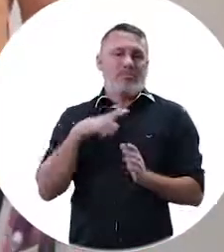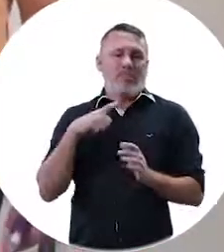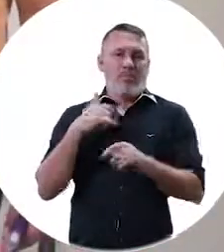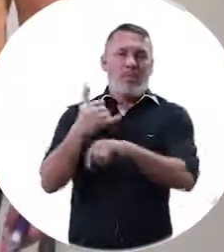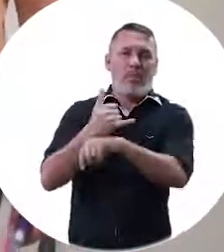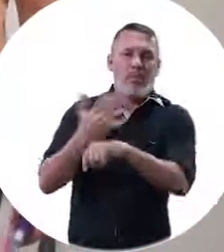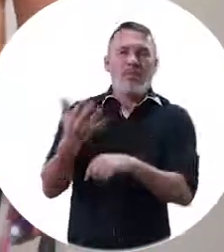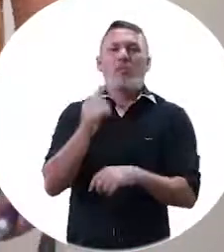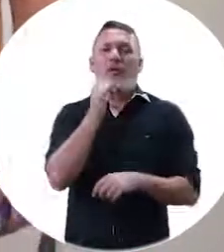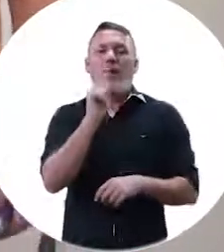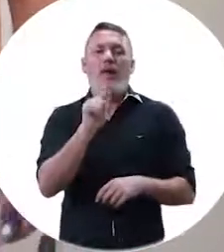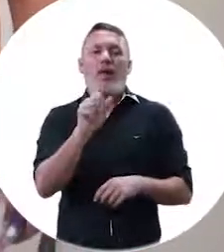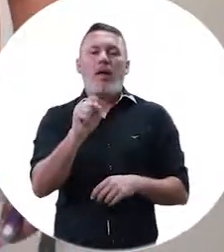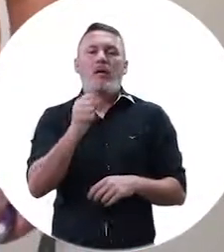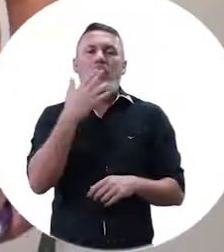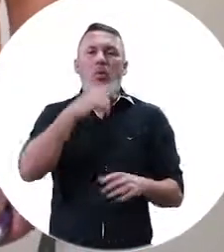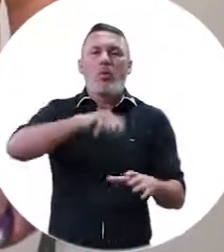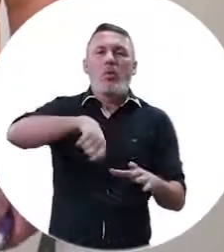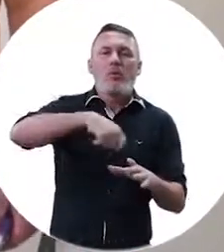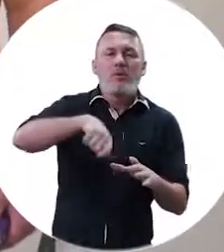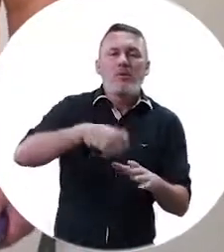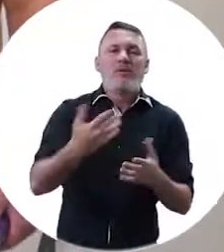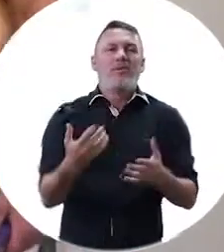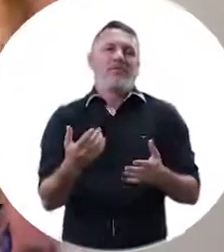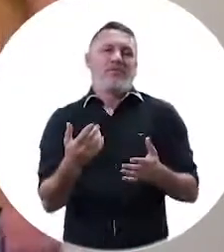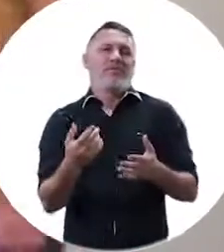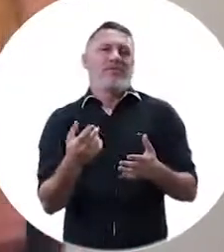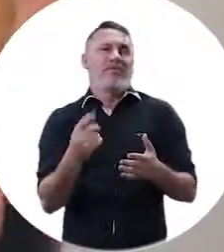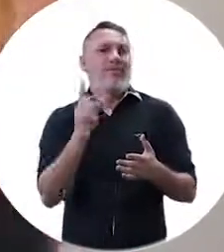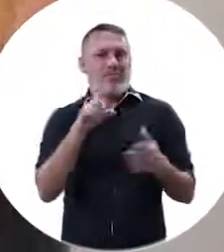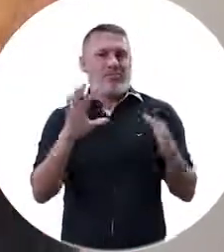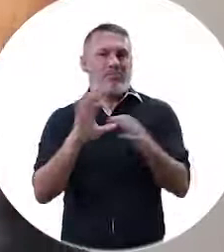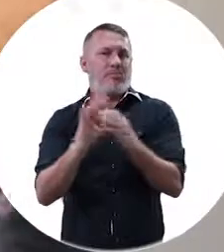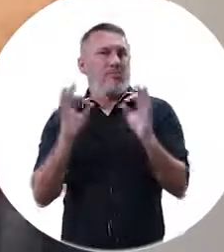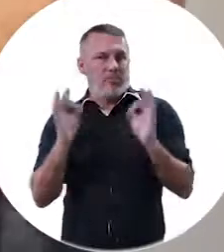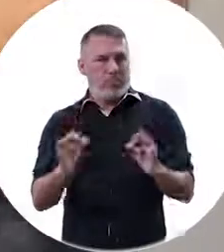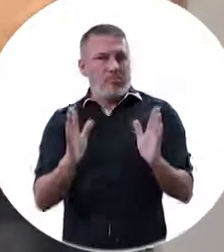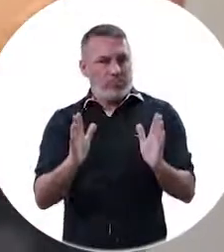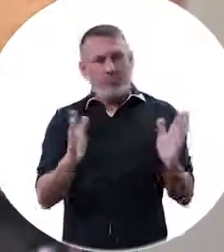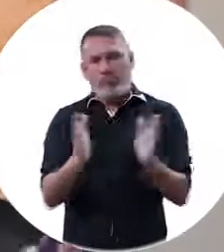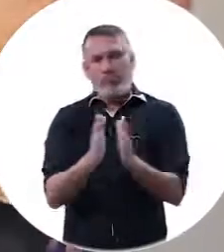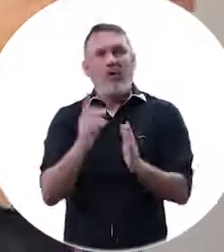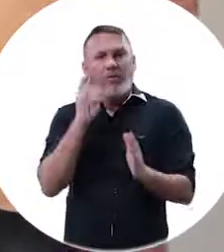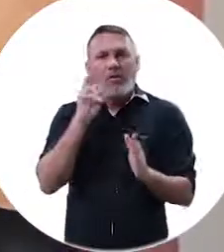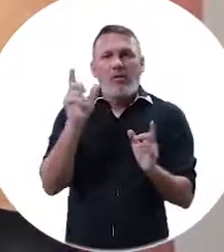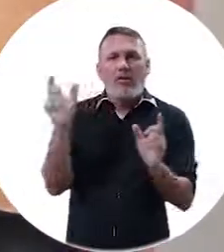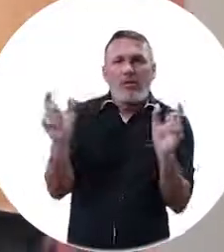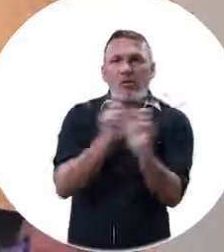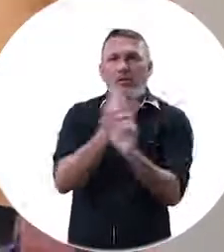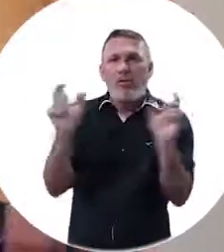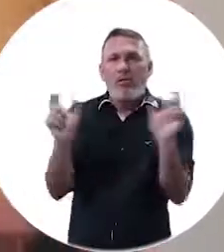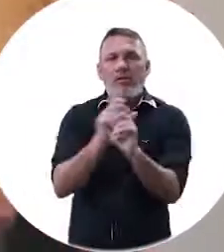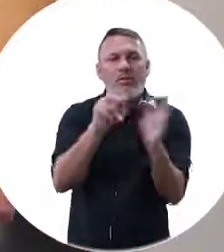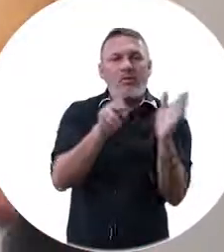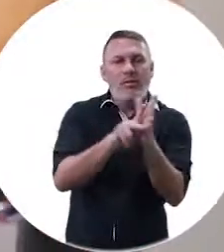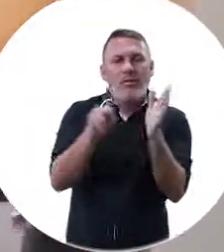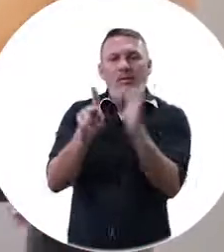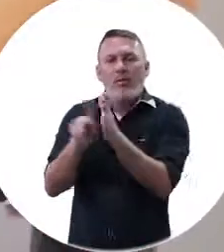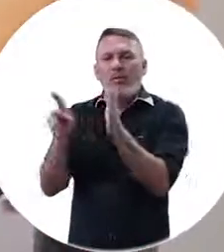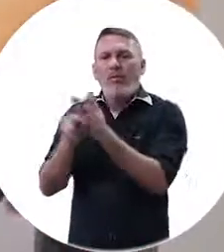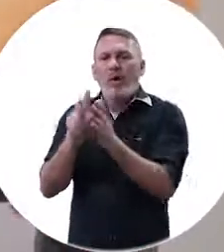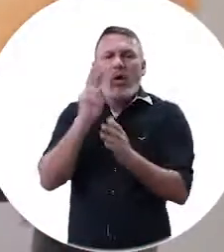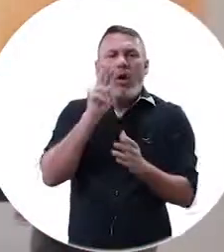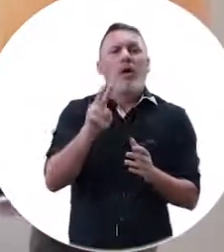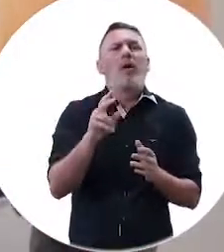de petróleo. Gás de cozinha. É um dos gases associado principalmente a butano e propano. Certo?